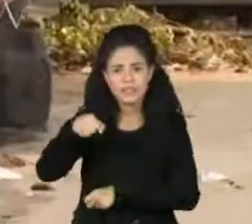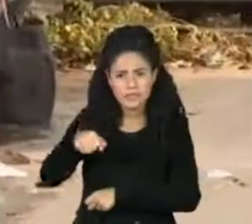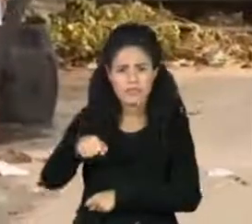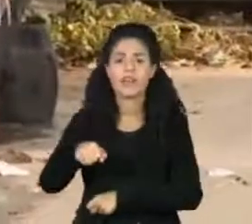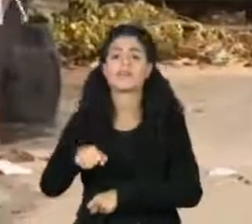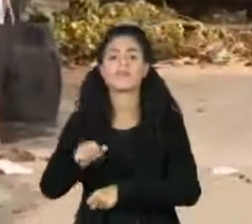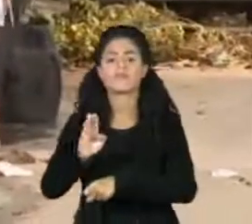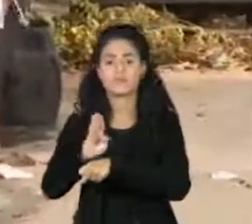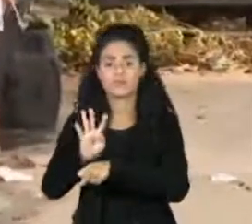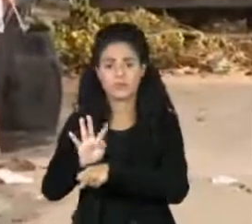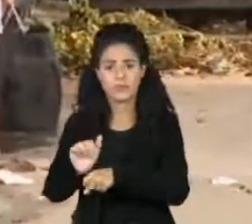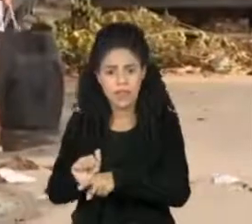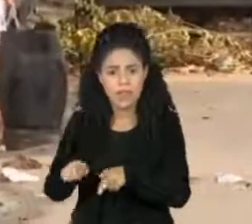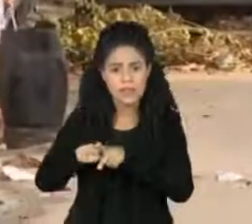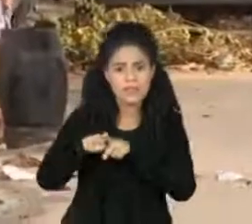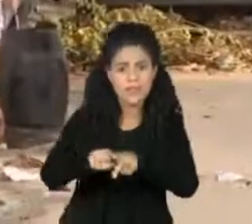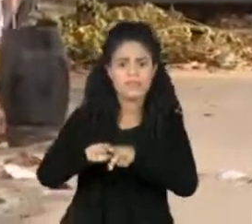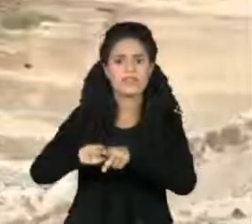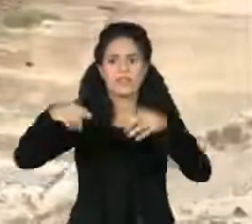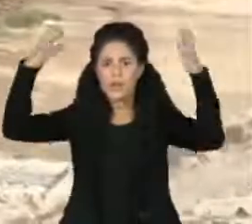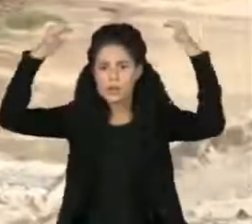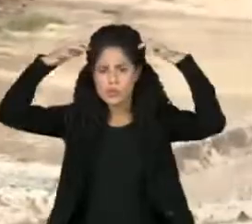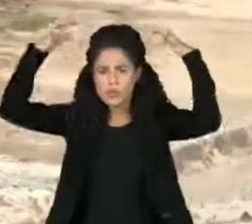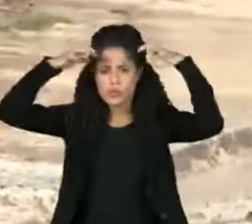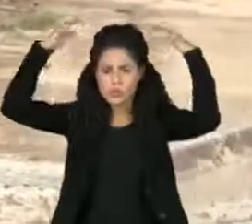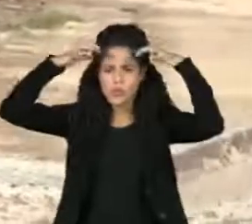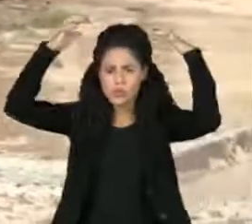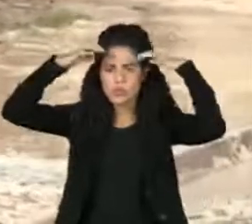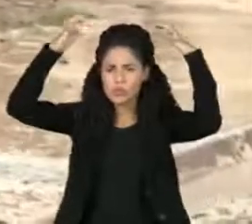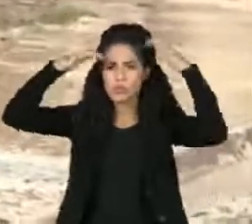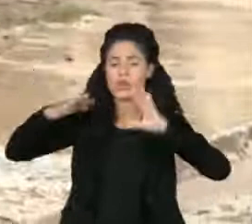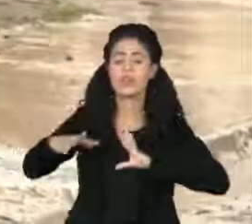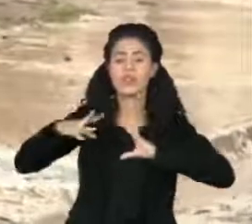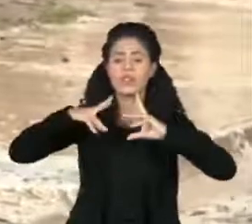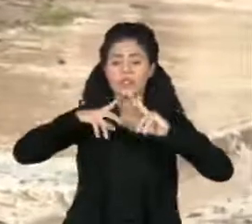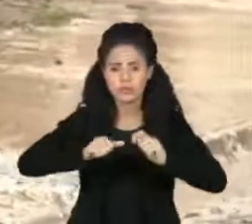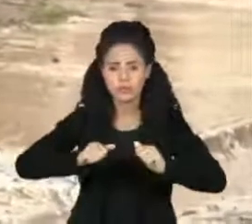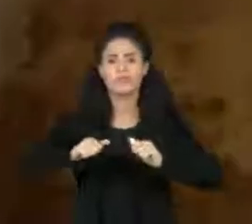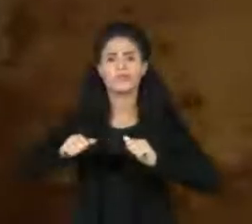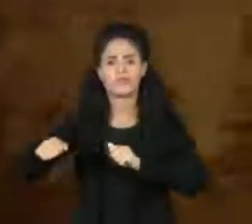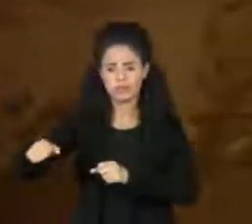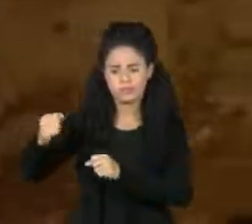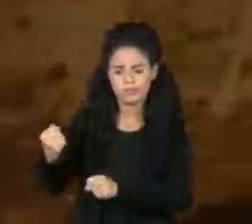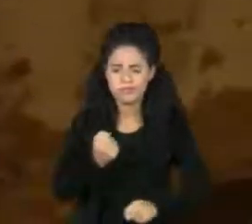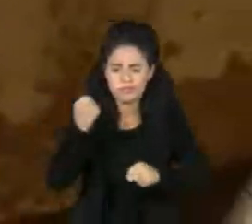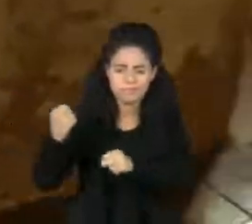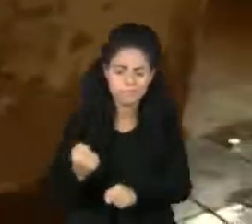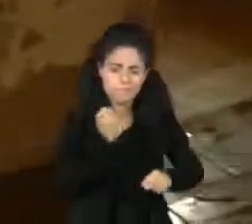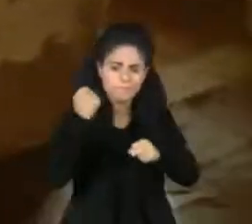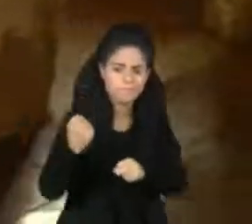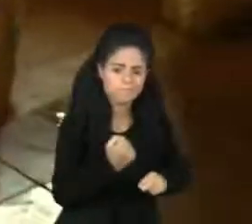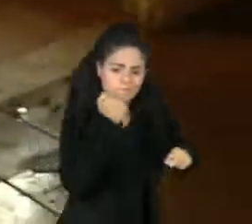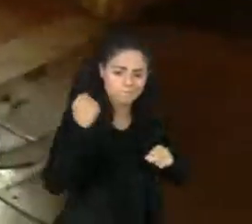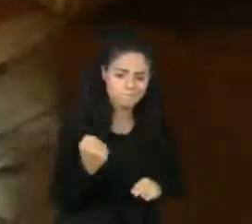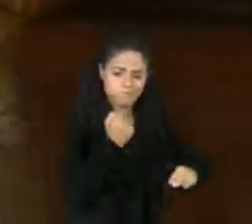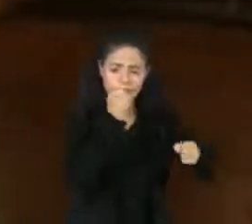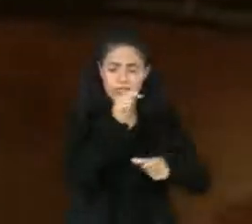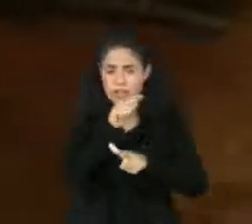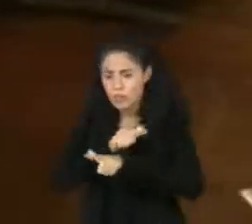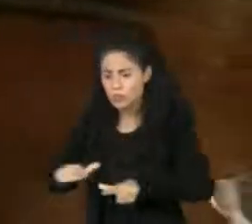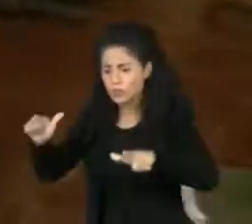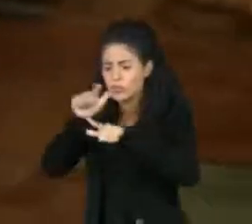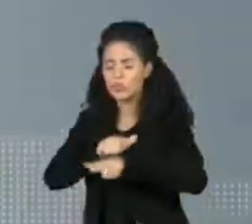contam os prejuízos causados pelas chuvas nas cidades da região e passaram o fim de o trabalho de limpeza